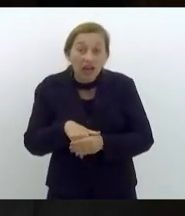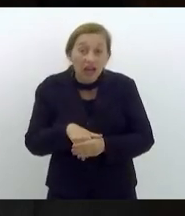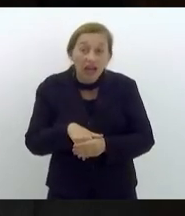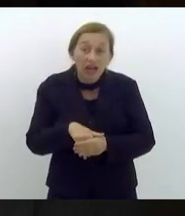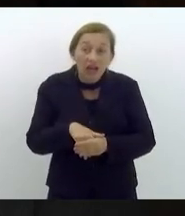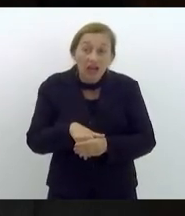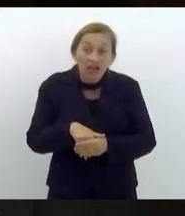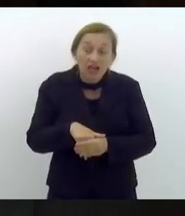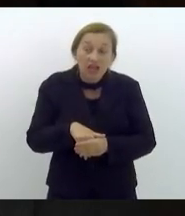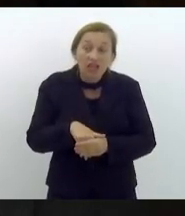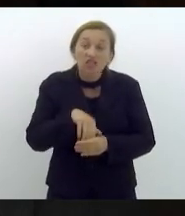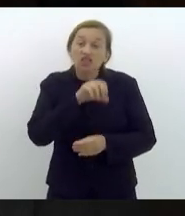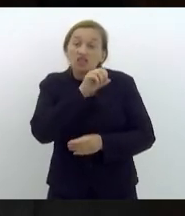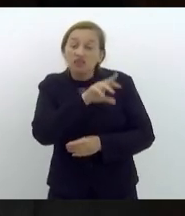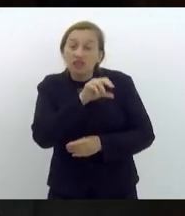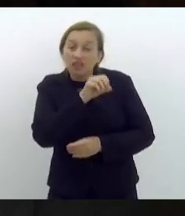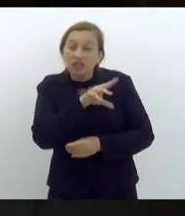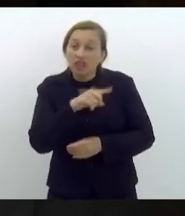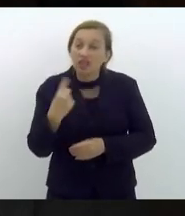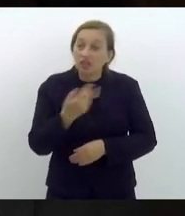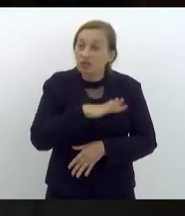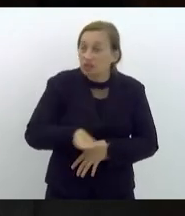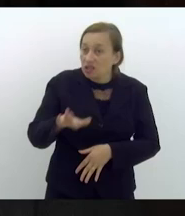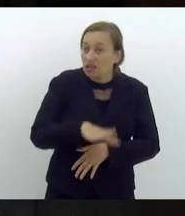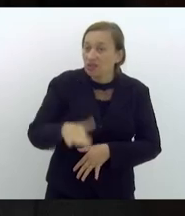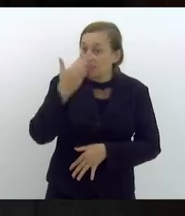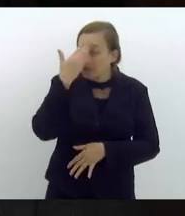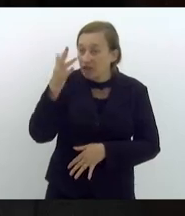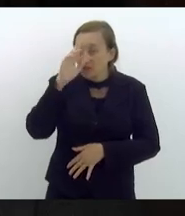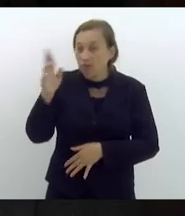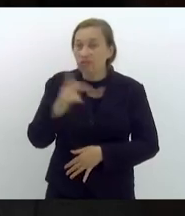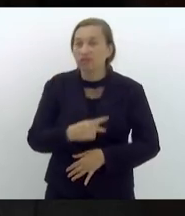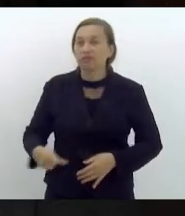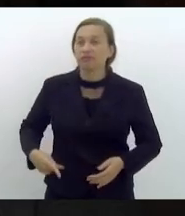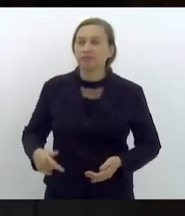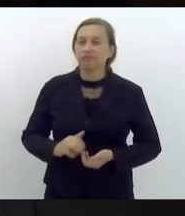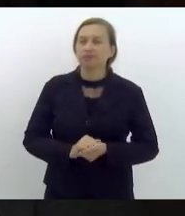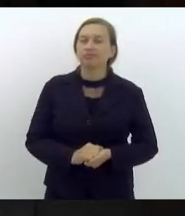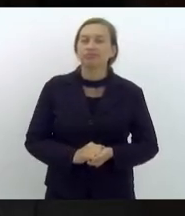de envenenar as nossas crianças Muito obrigado